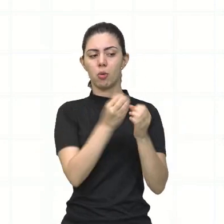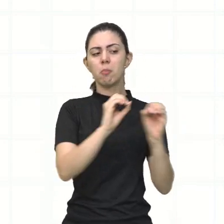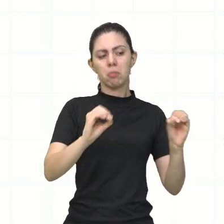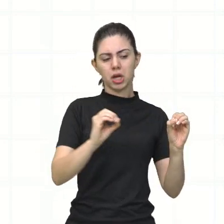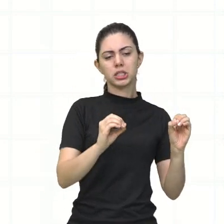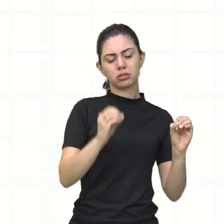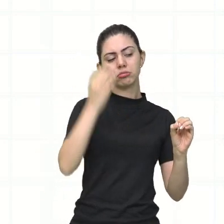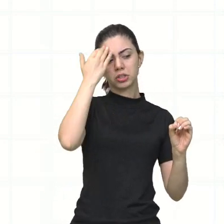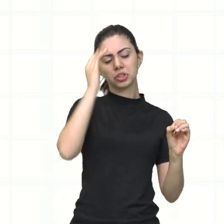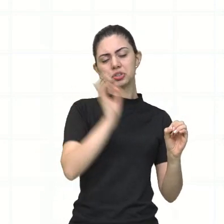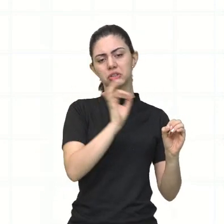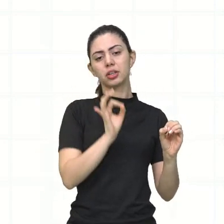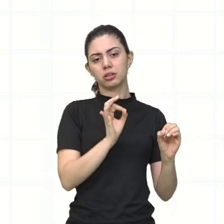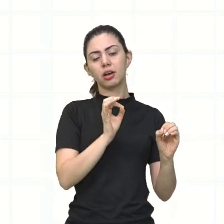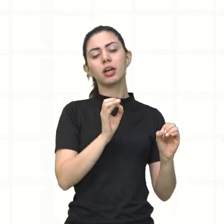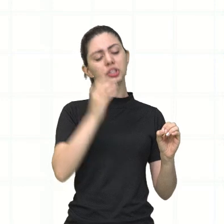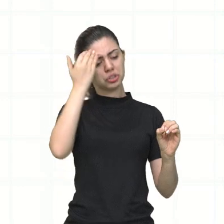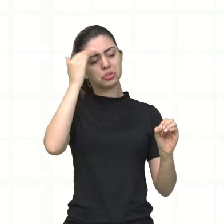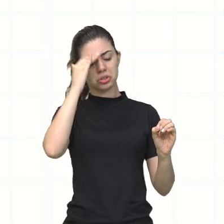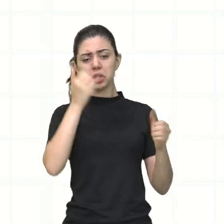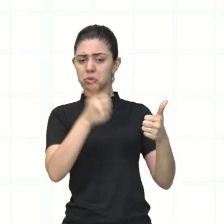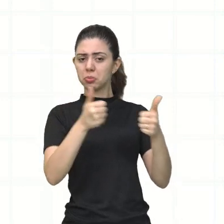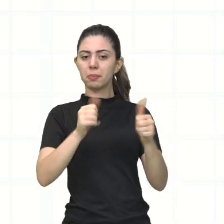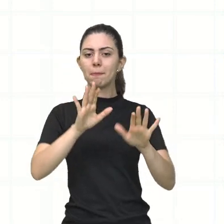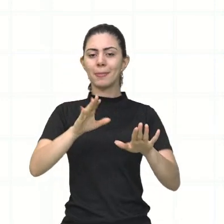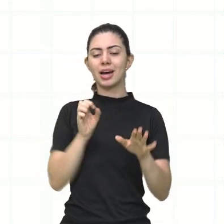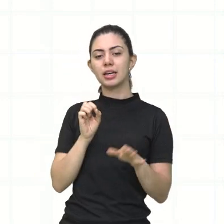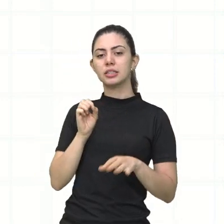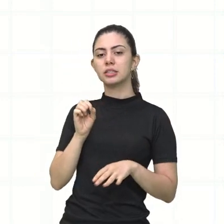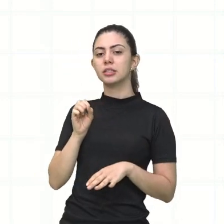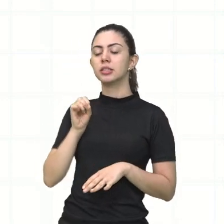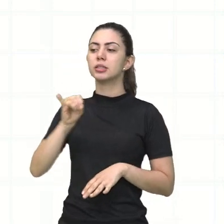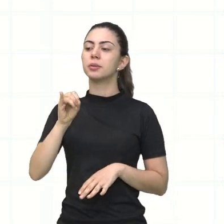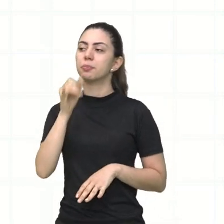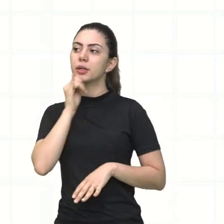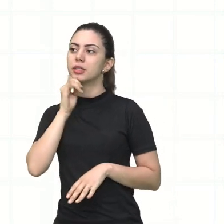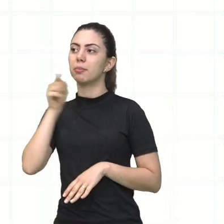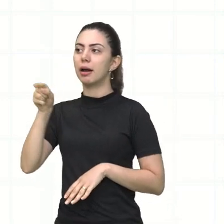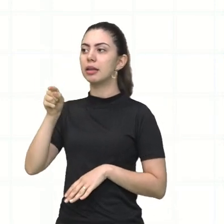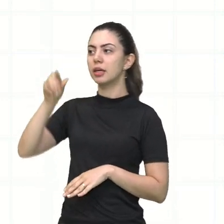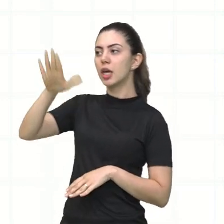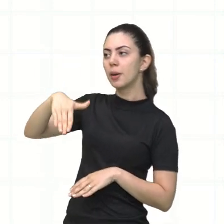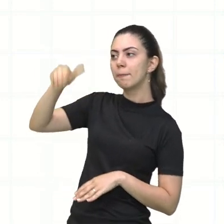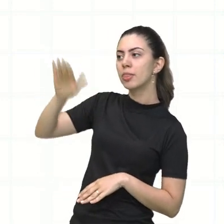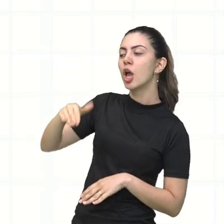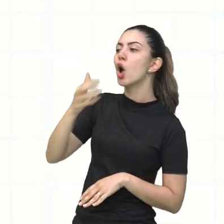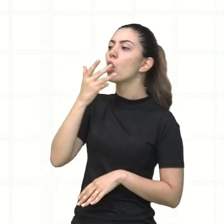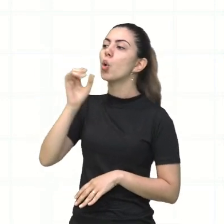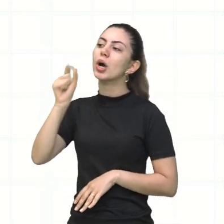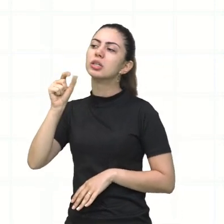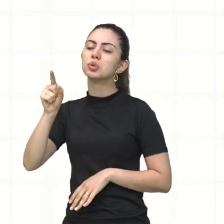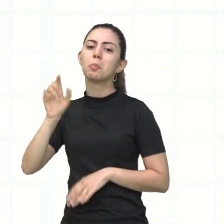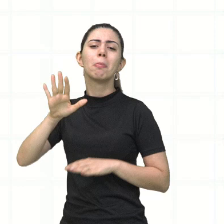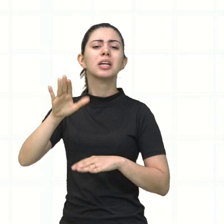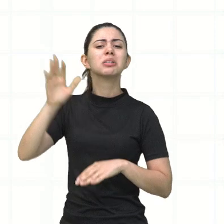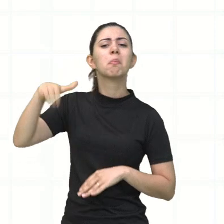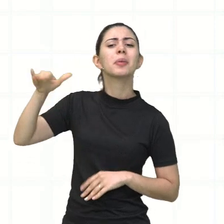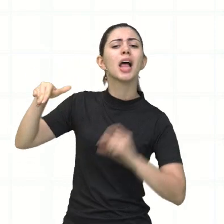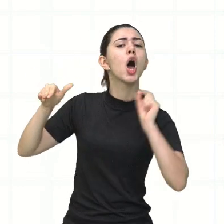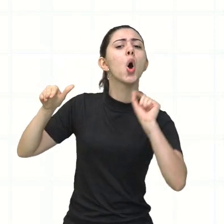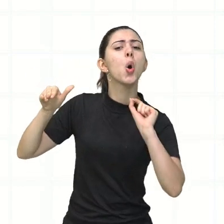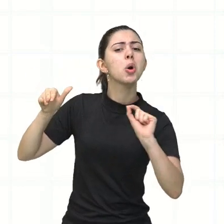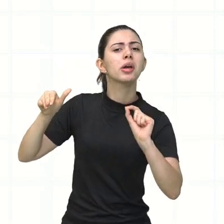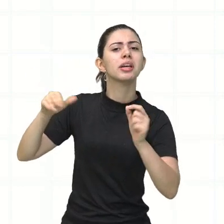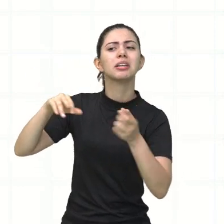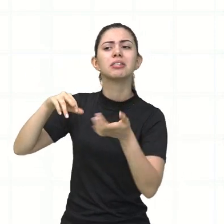sozinha. Agora, se eu digo que está pintada de azul, sem falar de casa, só digo que está pintada de azul, faz sentido? Não, ela não